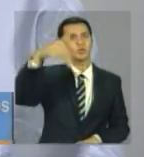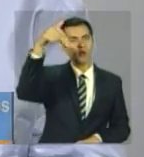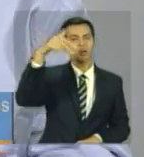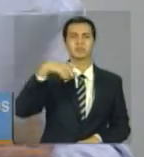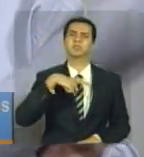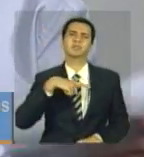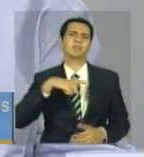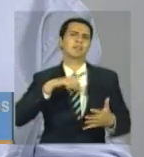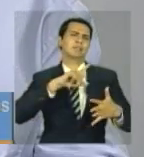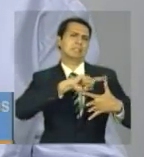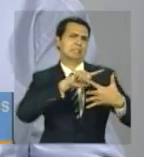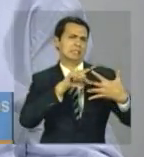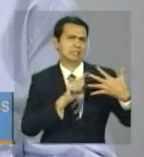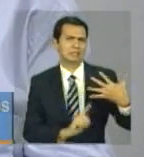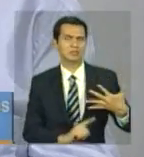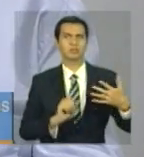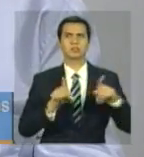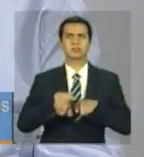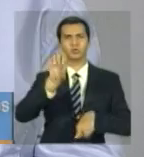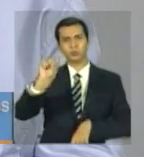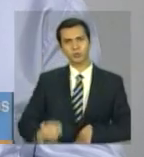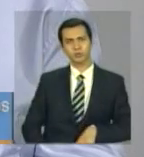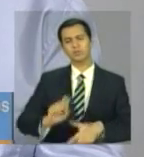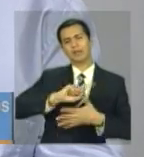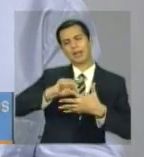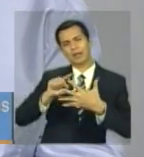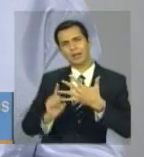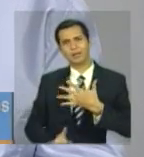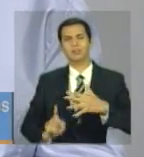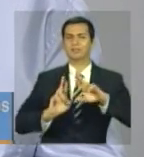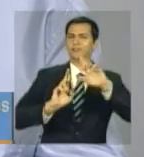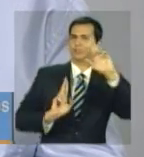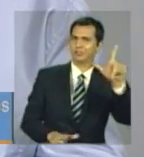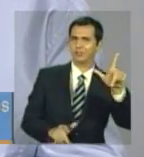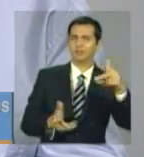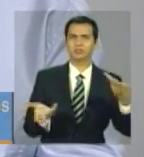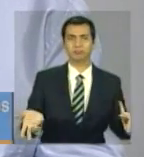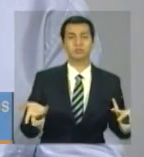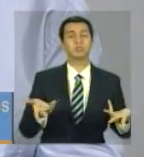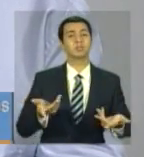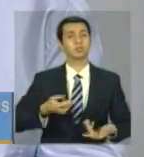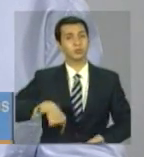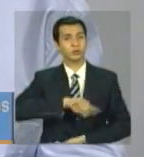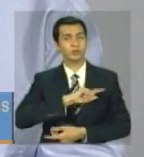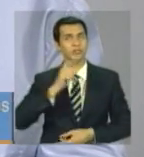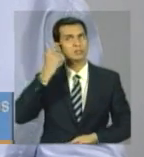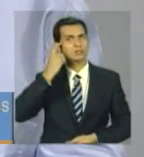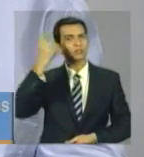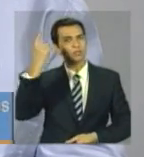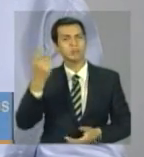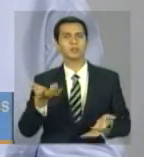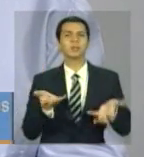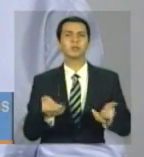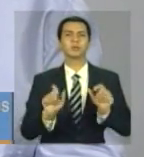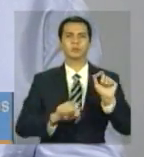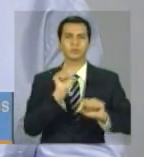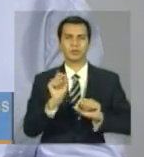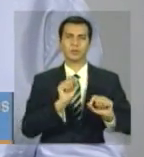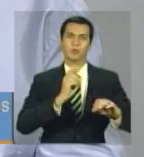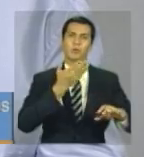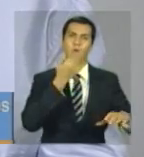tem uma característica, você pega a região sul, a região sudeste, não é? E a ideia nossa de estar envolvendo, por exemplo, as